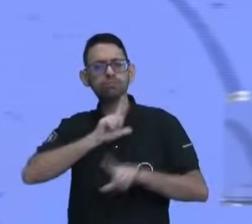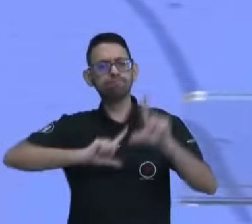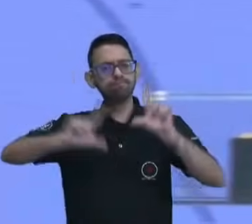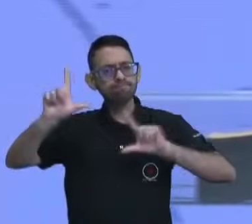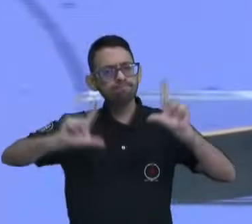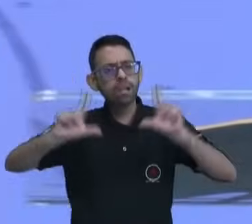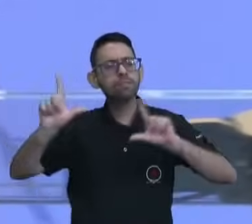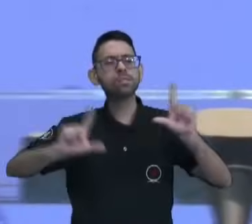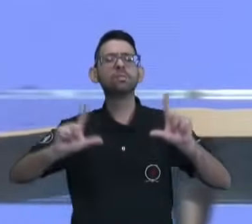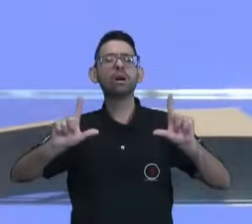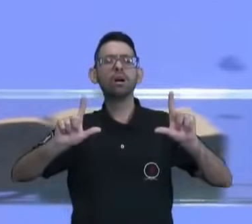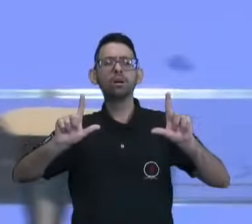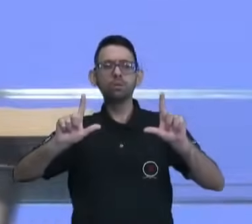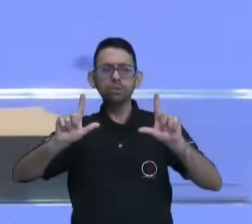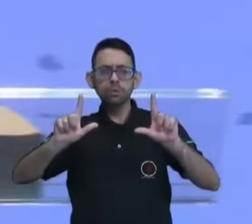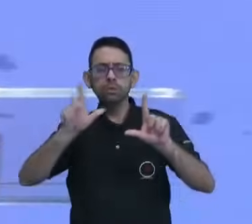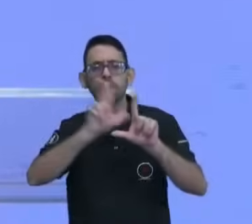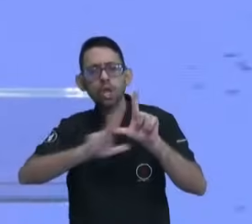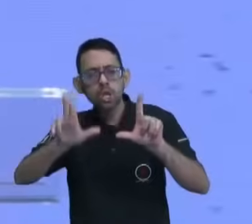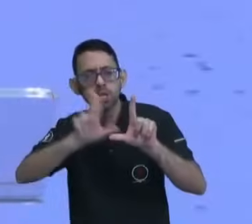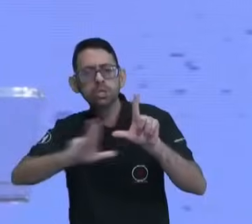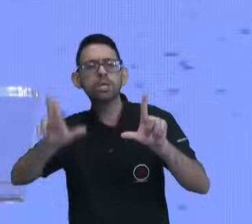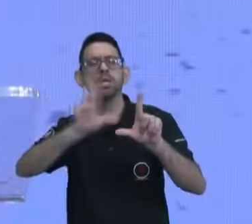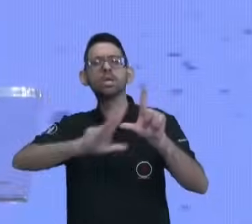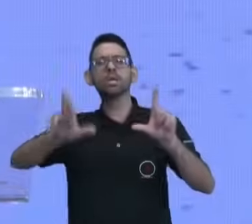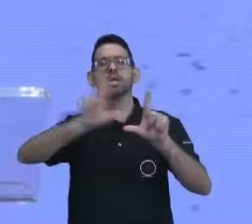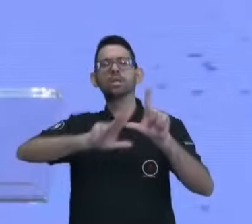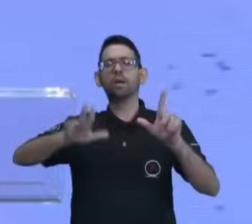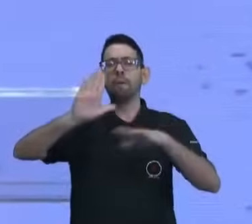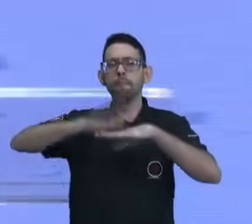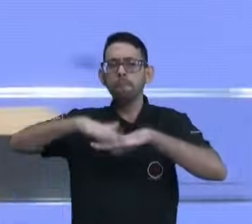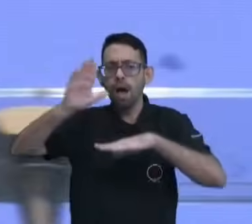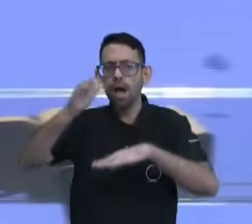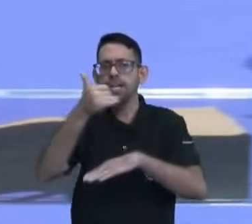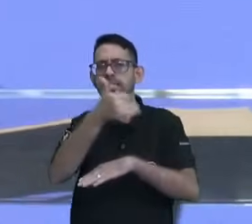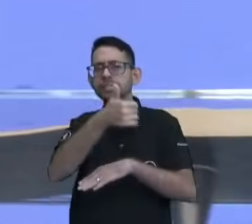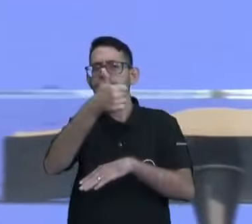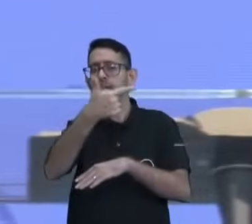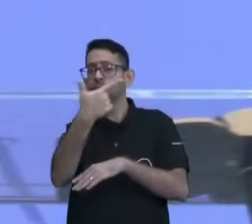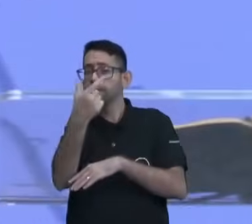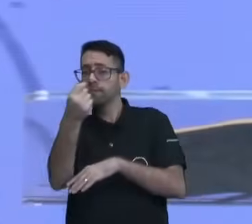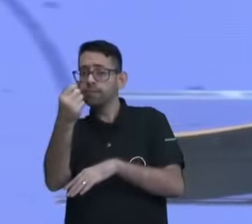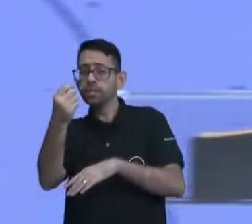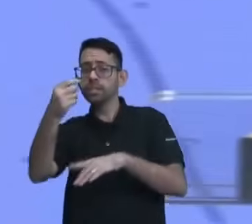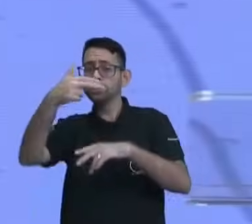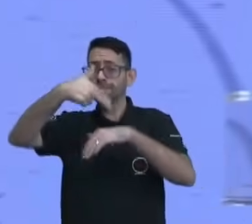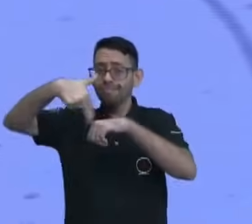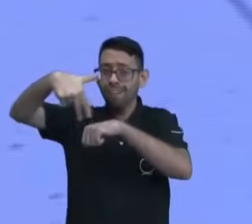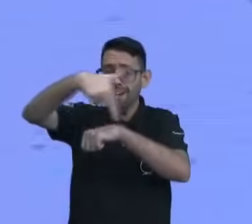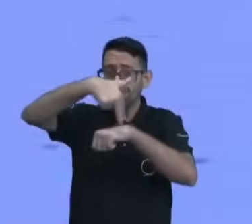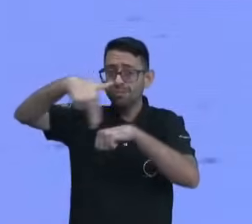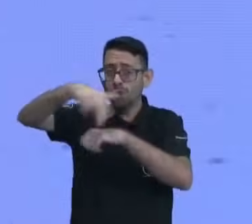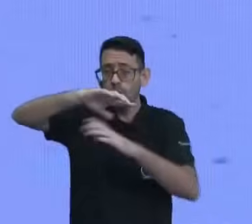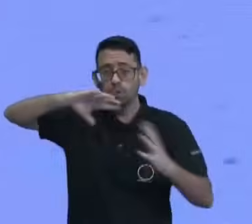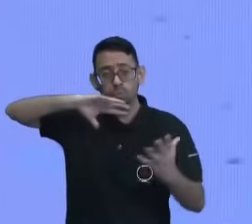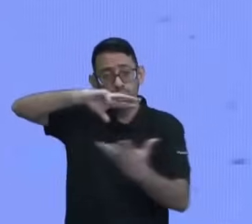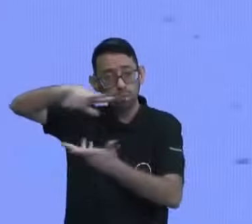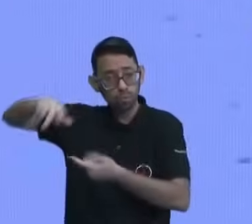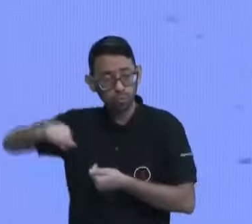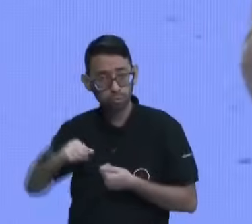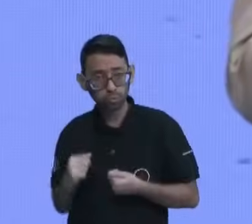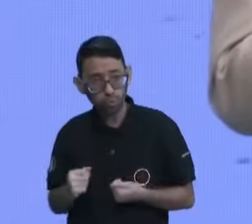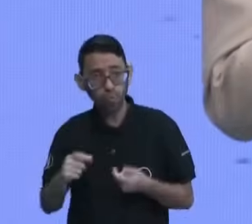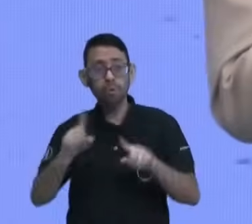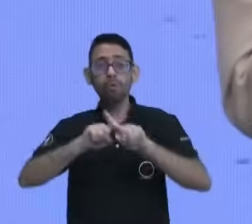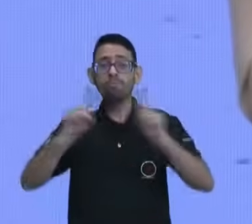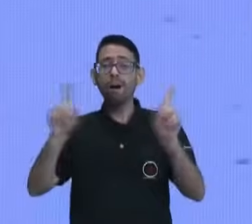em mais de 1220 Nações do mundo programa programa em inglês com a com a queda da televisão inv vento das redes